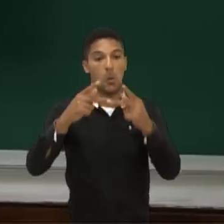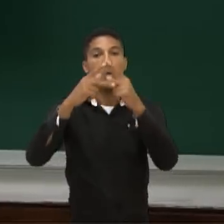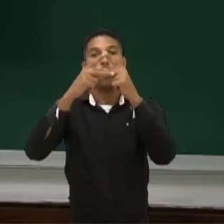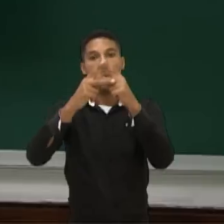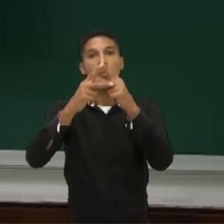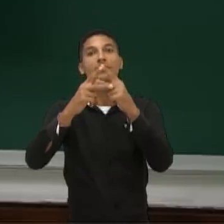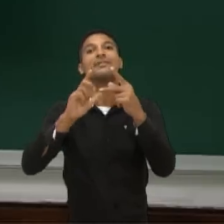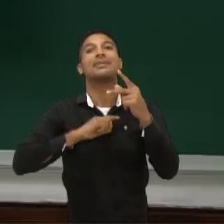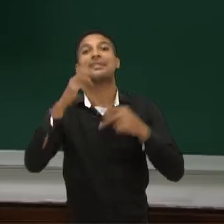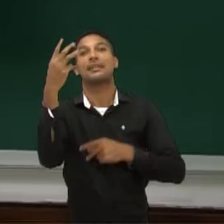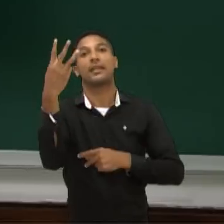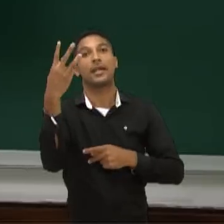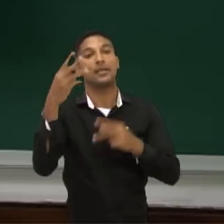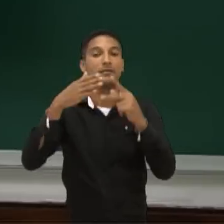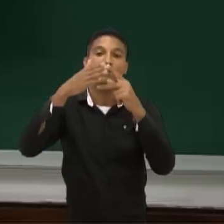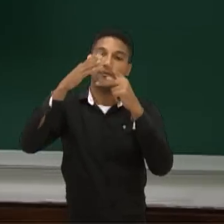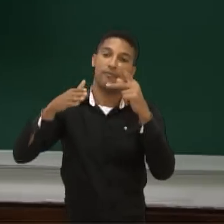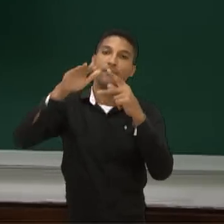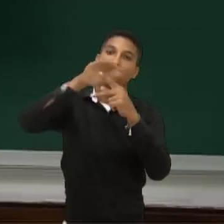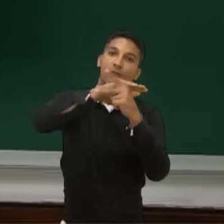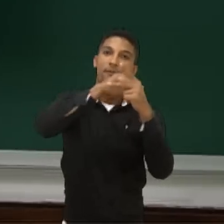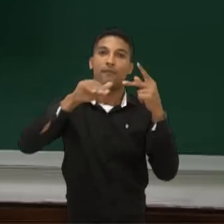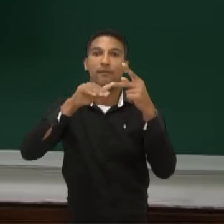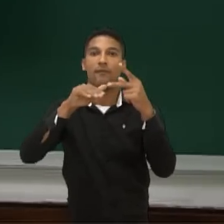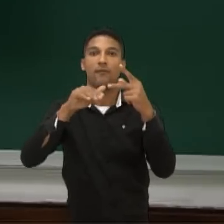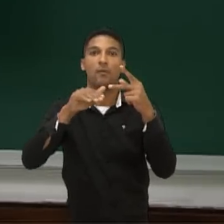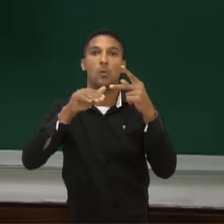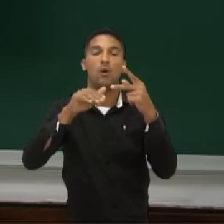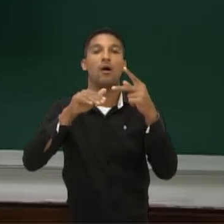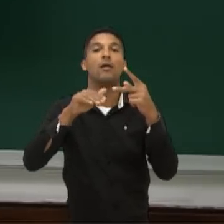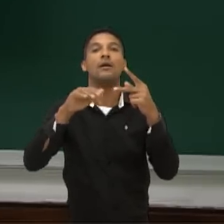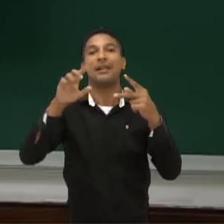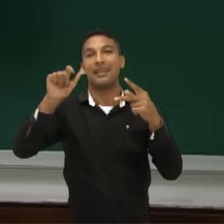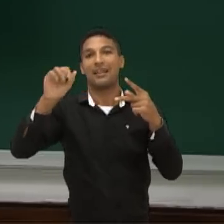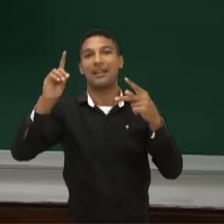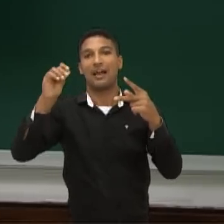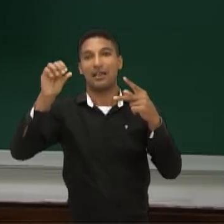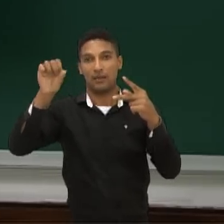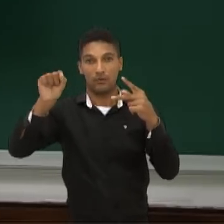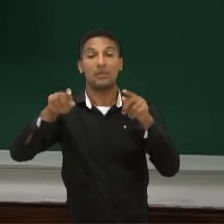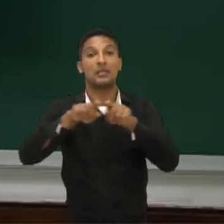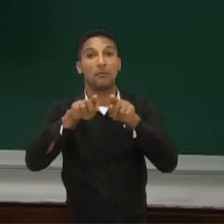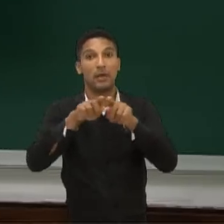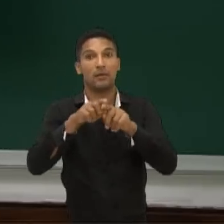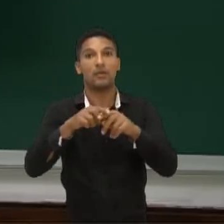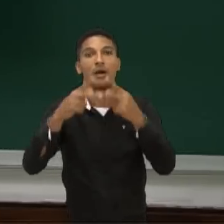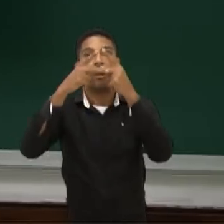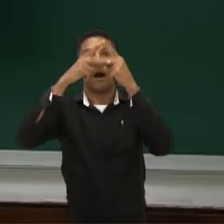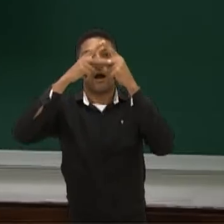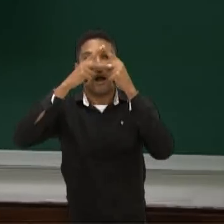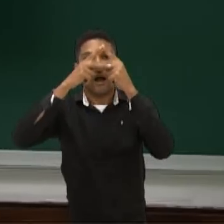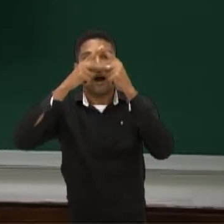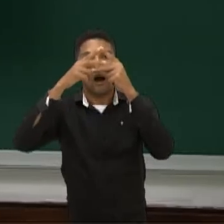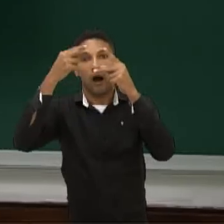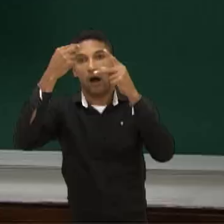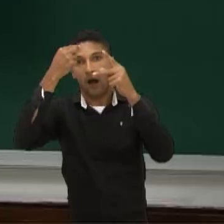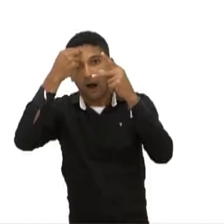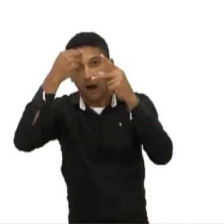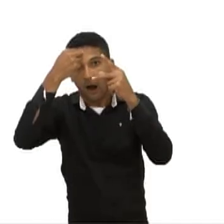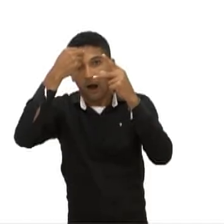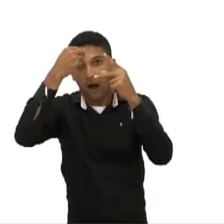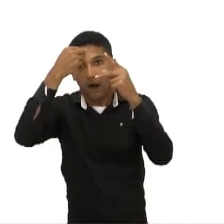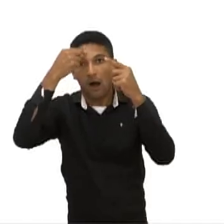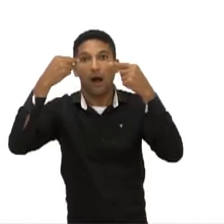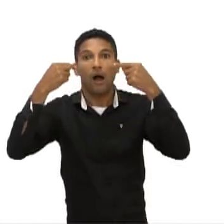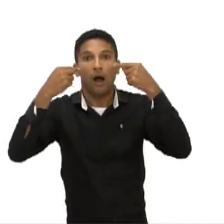de 3 lados, 3 vértices, não é verdade? E 3 ângulos também, né? Mas olha só, já